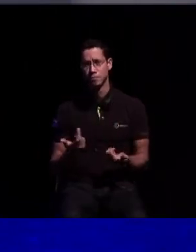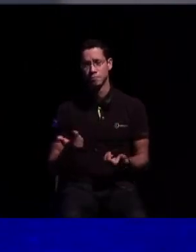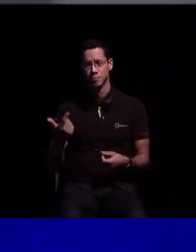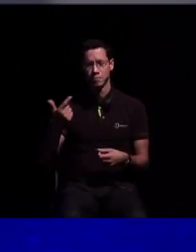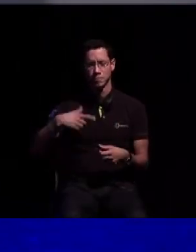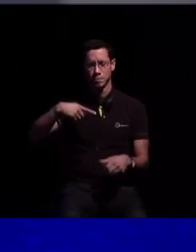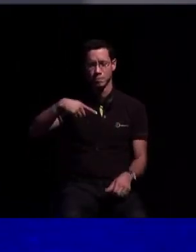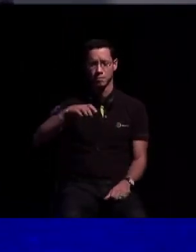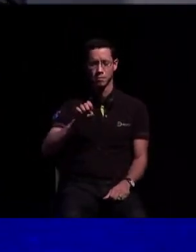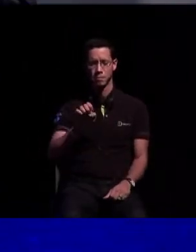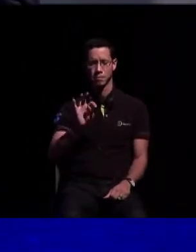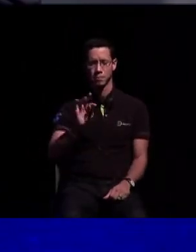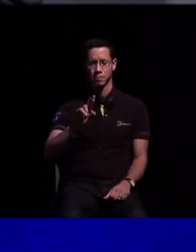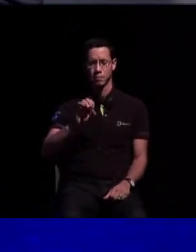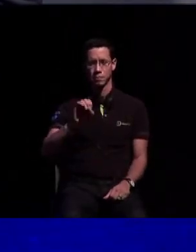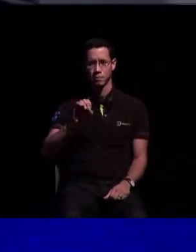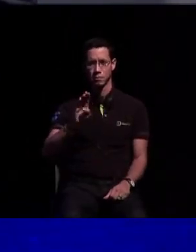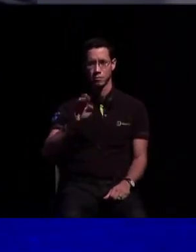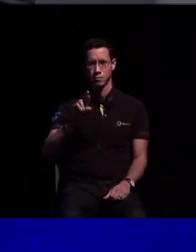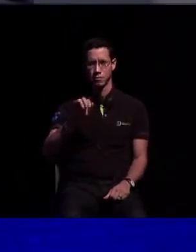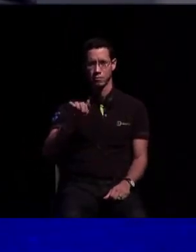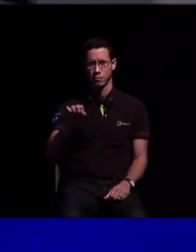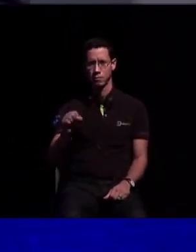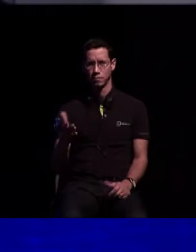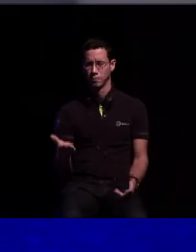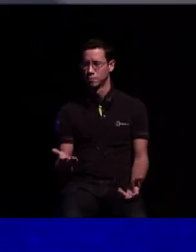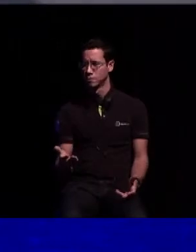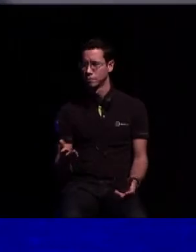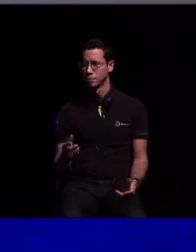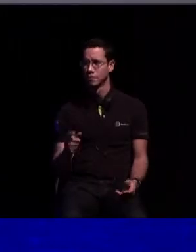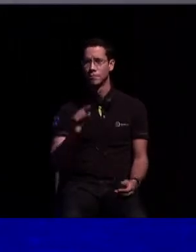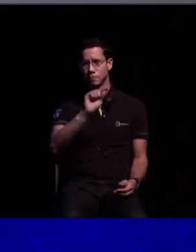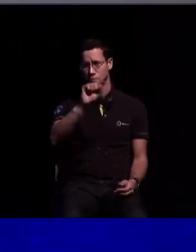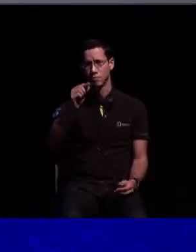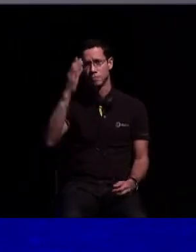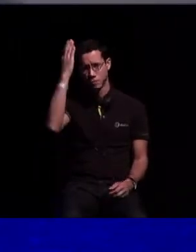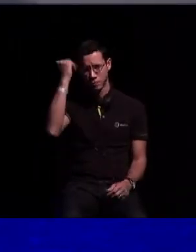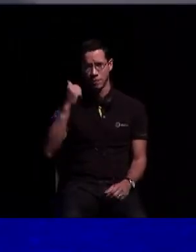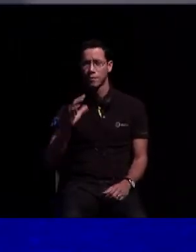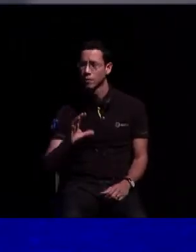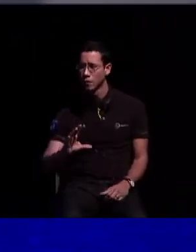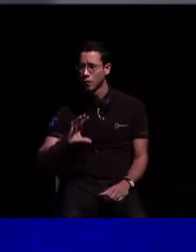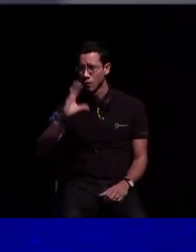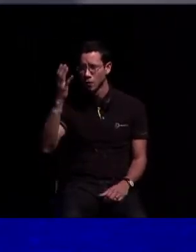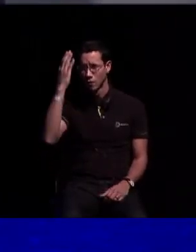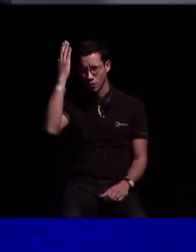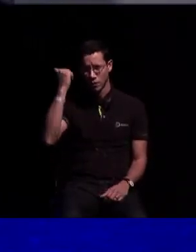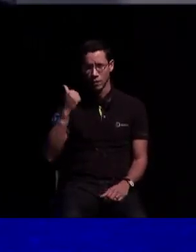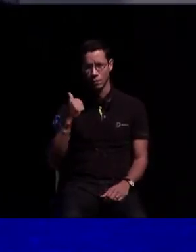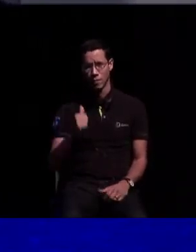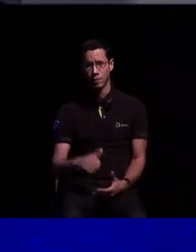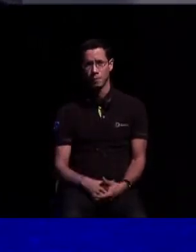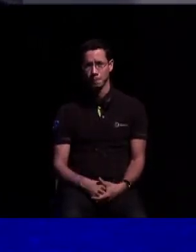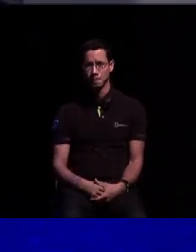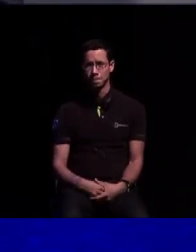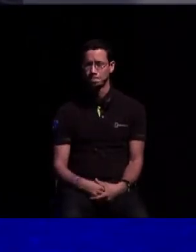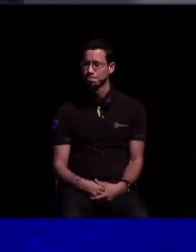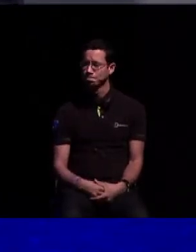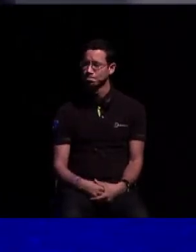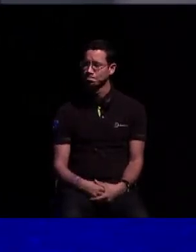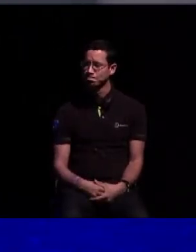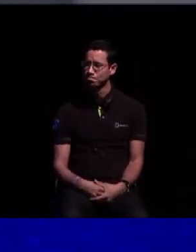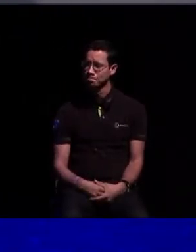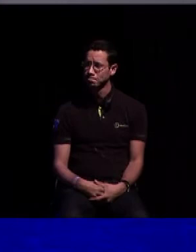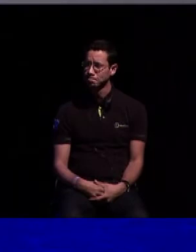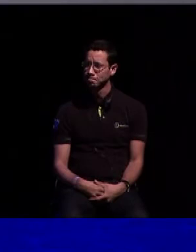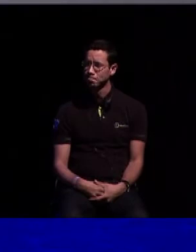Petrobras as nossas riquezas, etc., para esses estrangeiros que são honestos e sabem o que fazer com esse tipo de riqueza. Basicamente, esse tipo de coisa serve para isso, né?